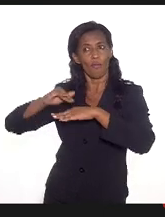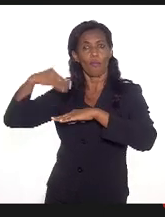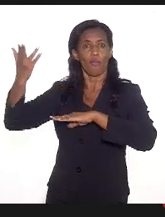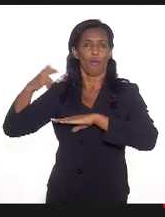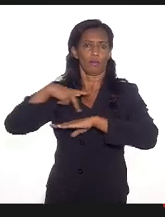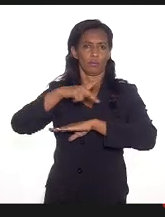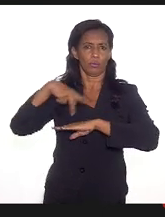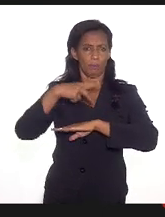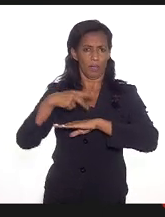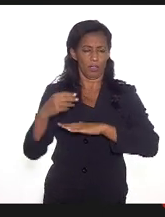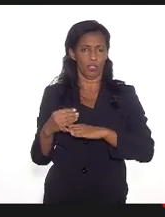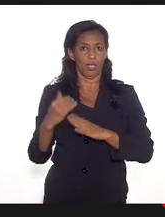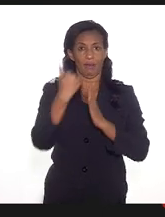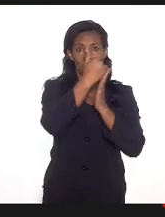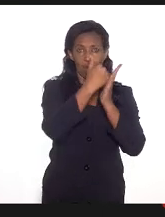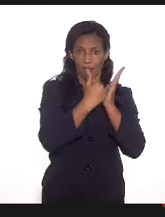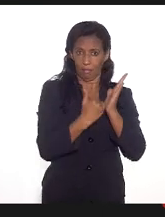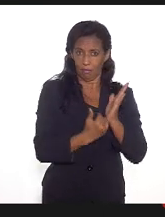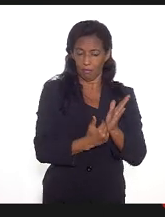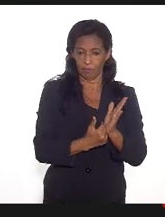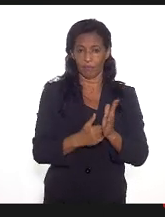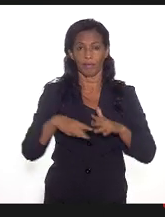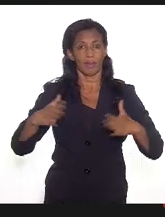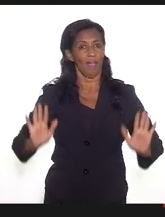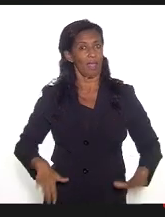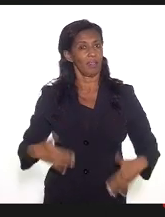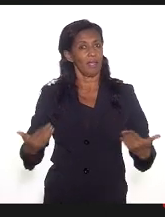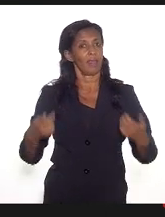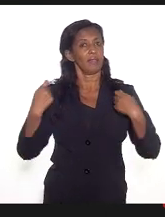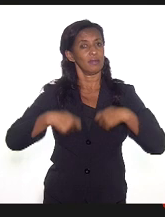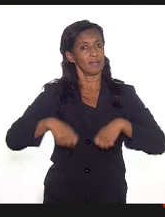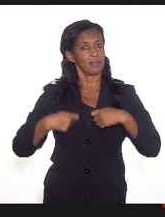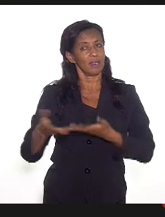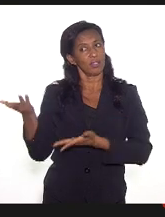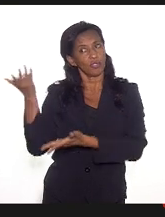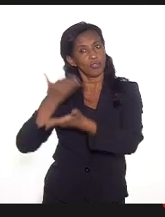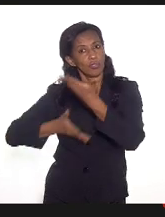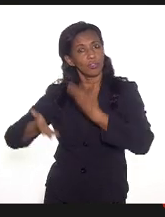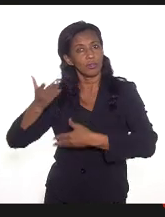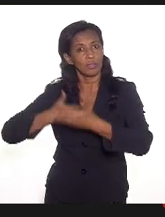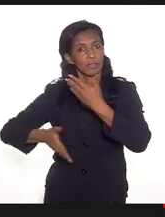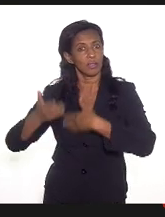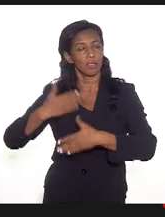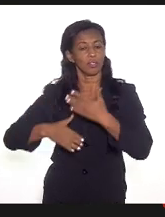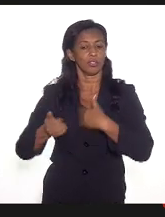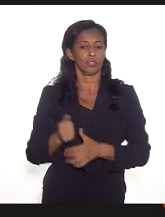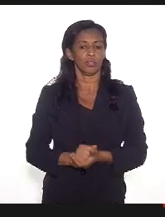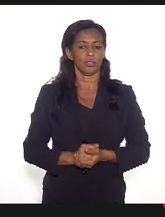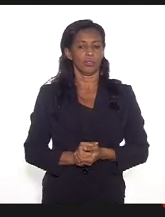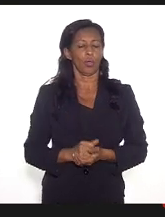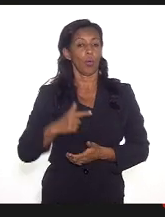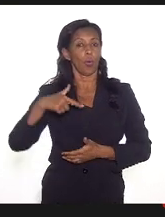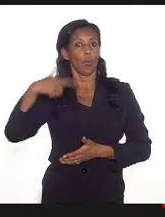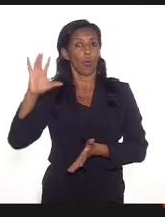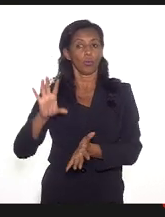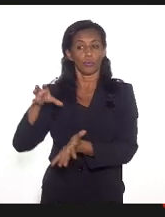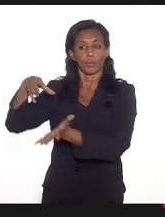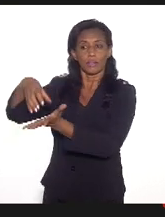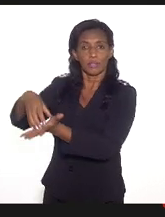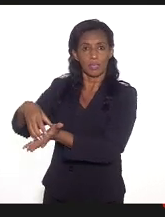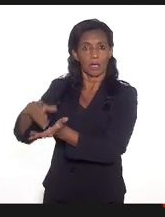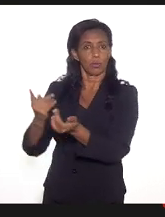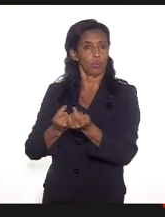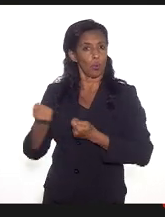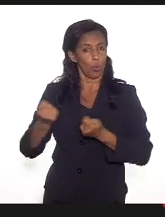dessa grande orientação do país. Daí a necessidade de nós interagirmos com outros centros econômicos e